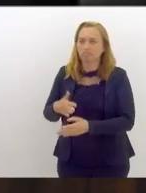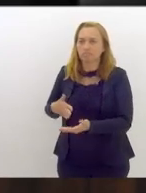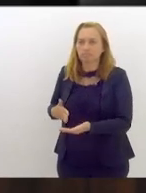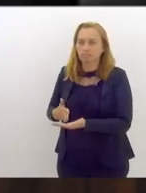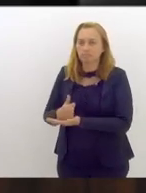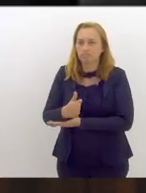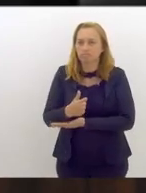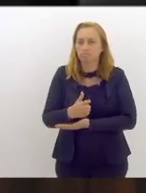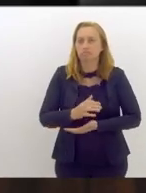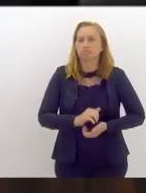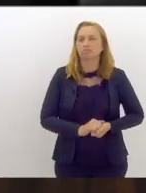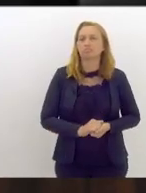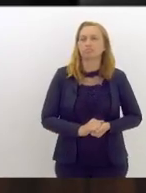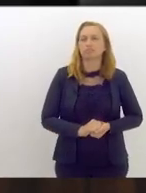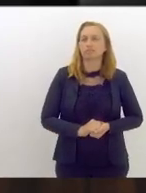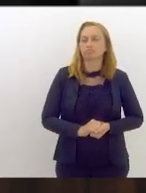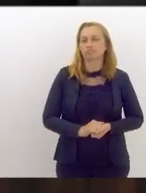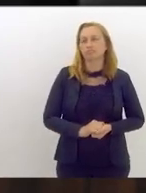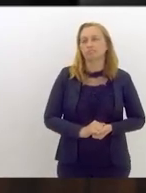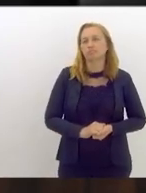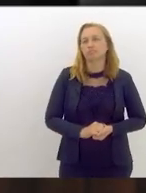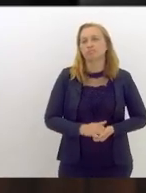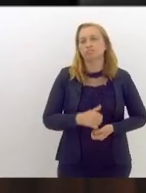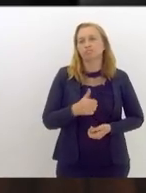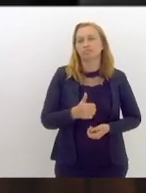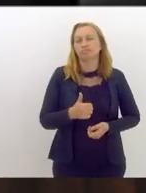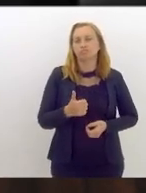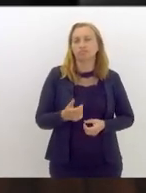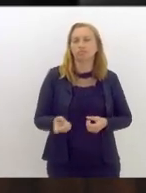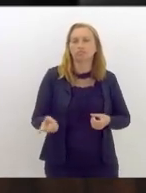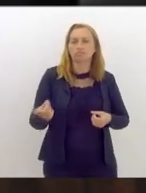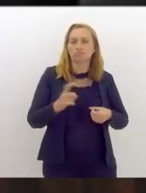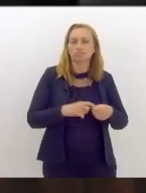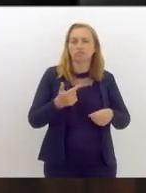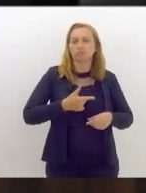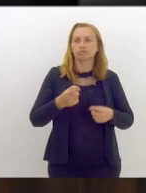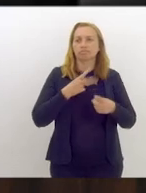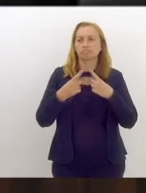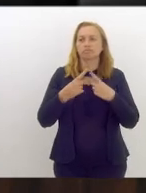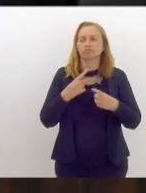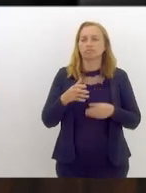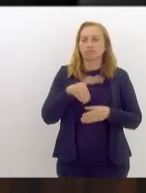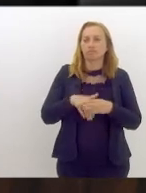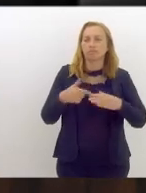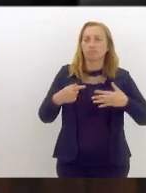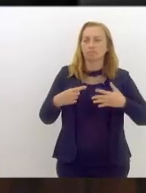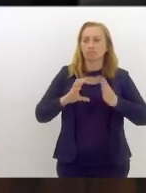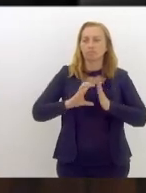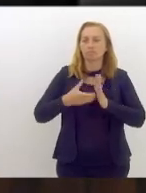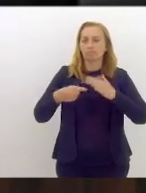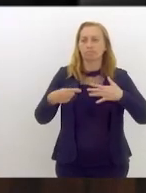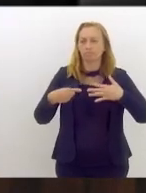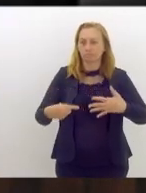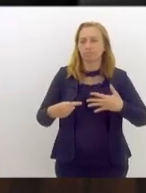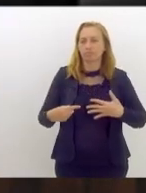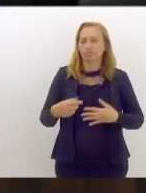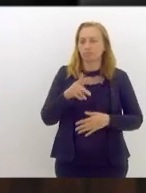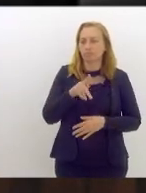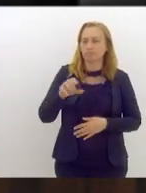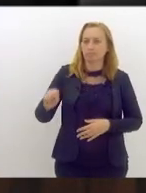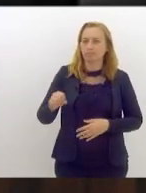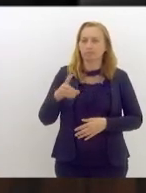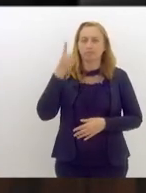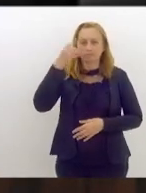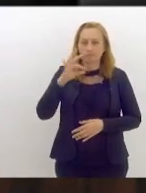permaneça Como estão aprovado primeira retorna em cima da abstenção da bancada do PSOL do PSB deputada